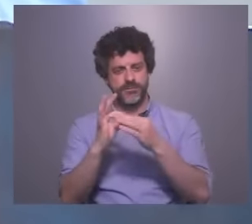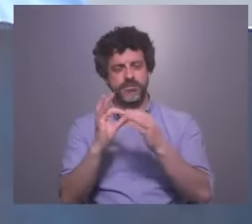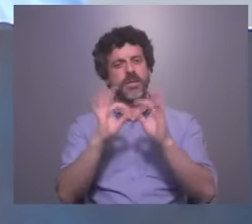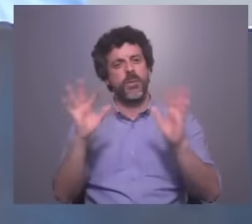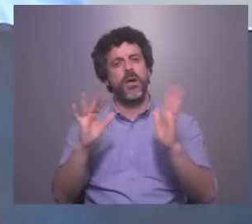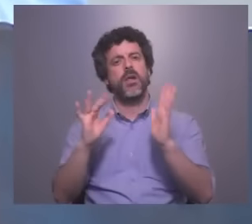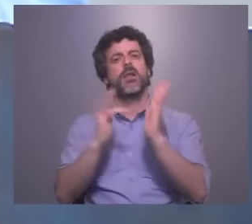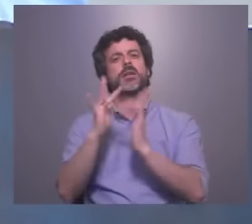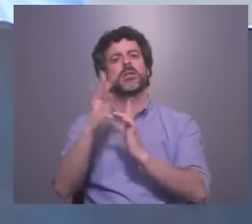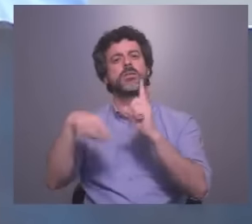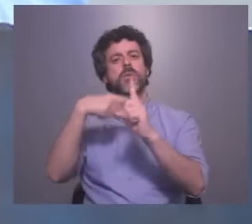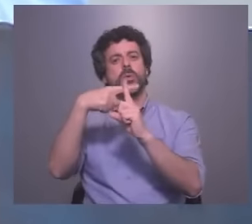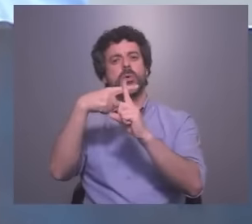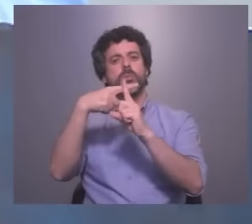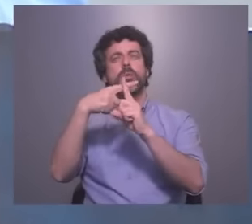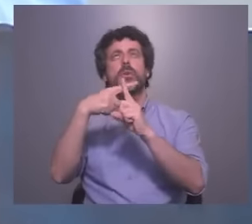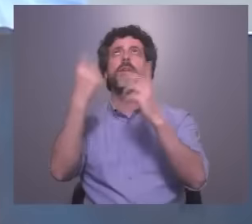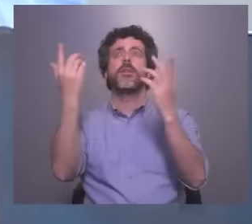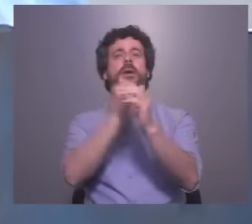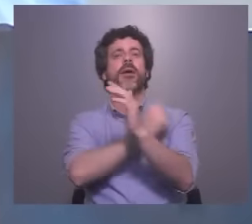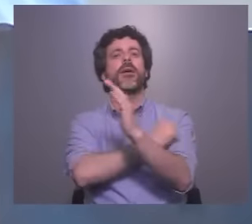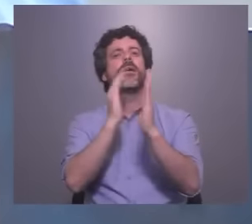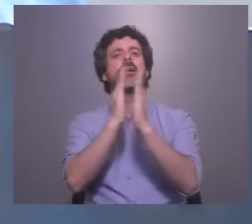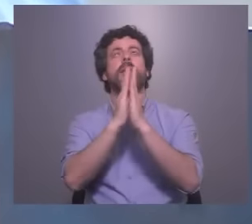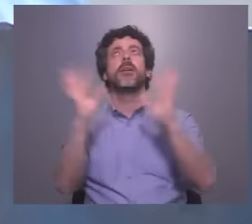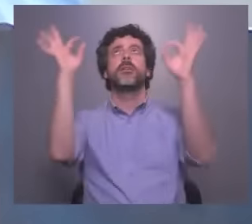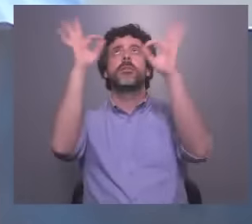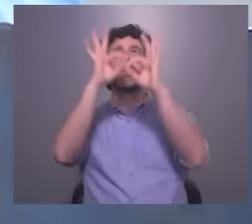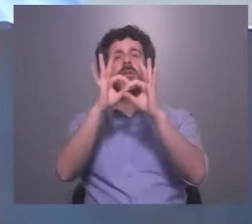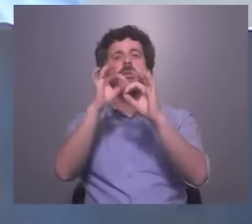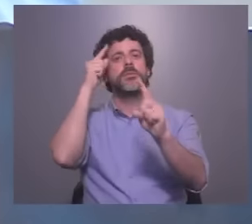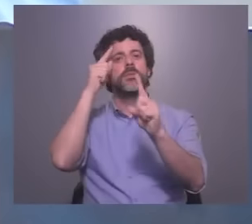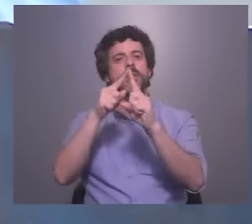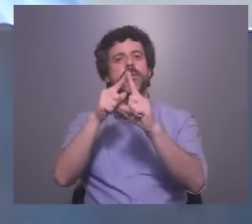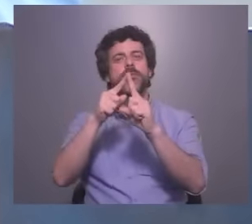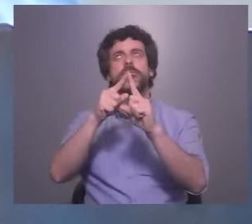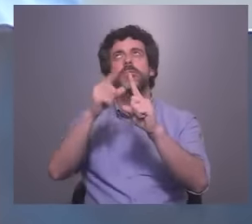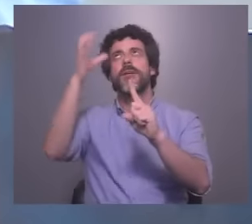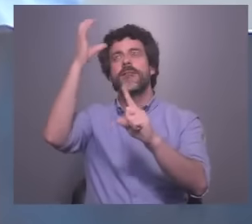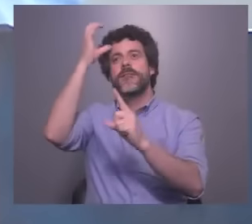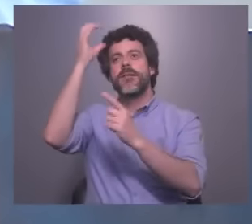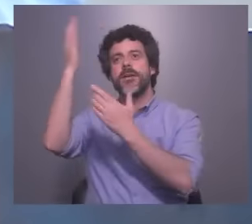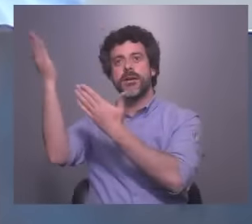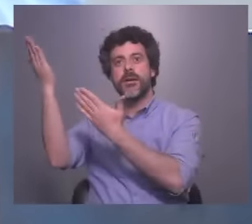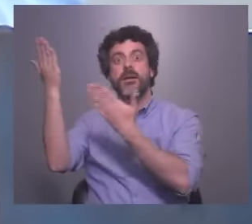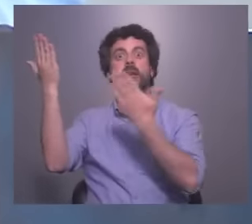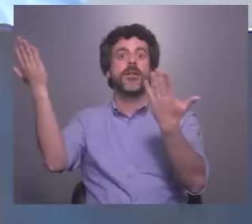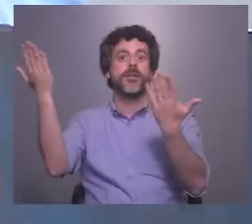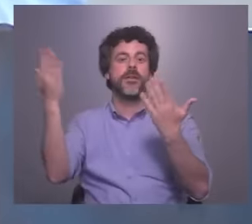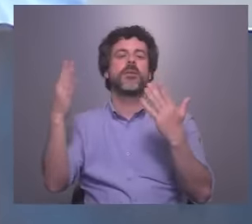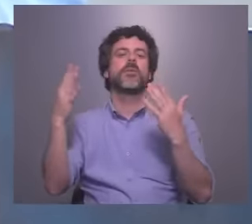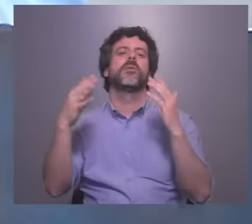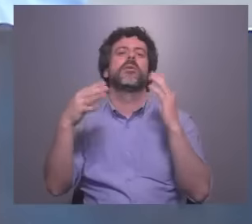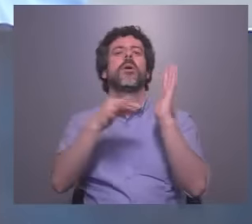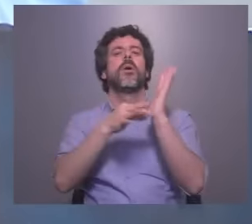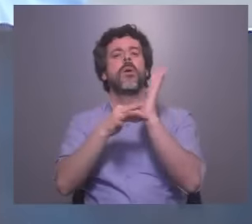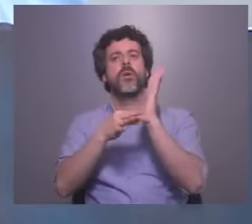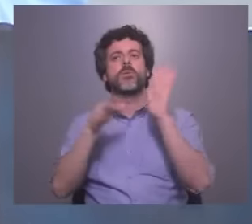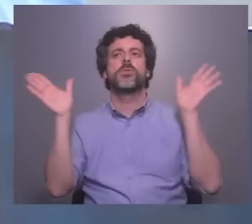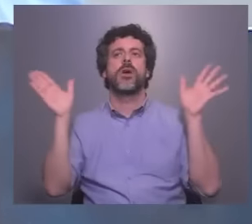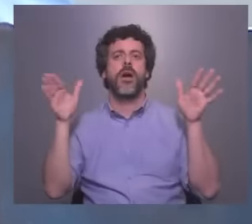povo os filhos dispersos pelo pecado, para que a Igreja reunida na comunhão da Trindade apareça no mundo como corpo